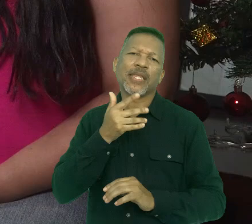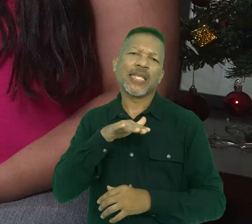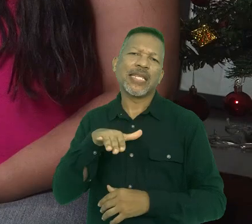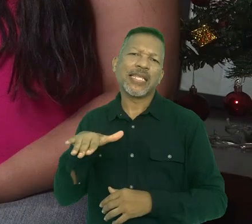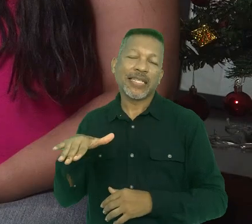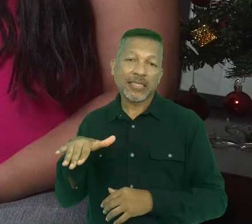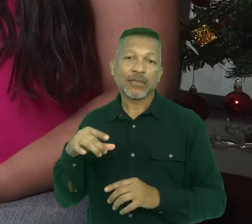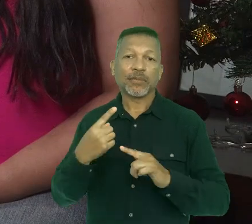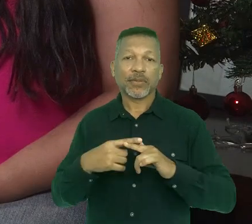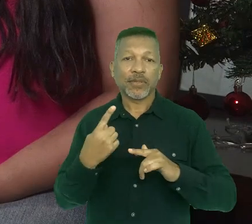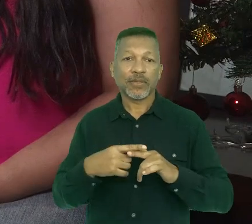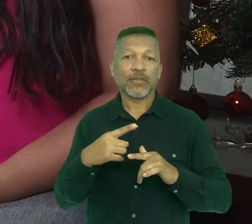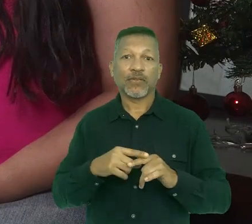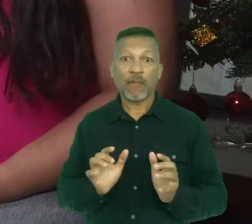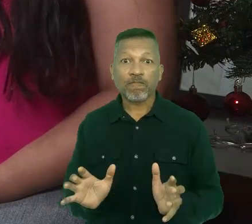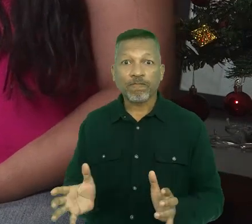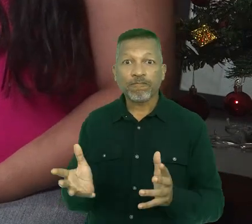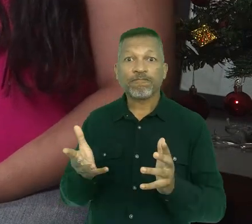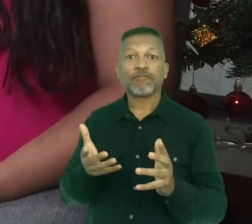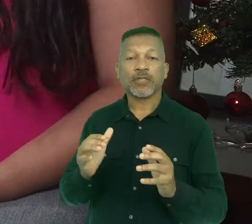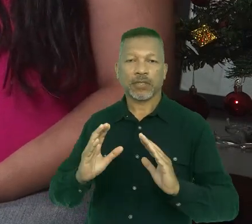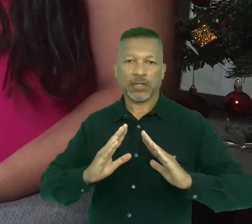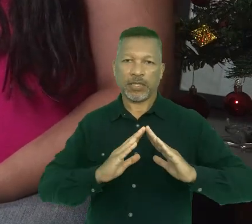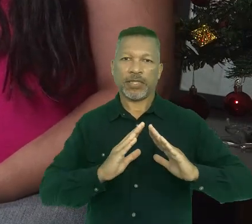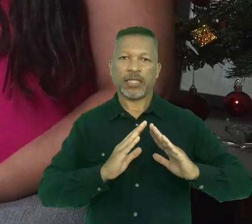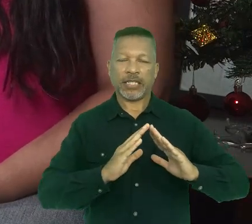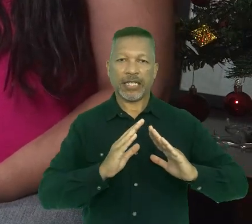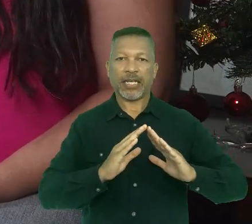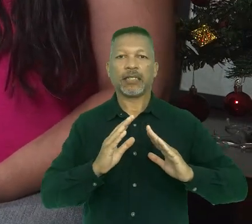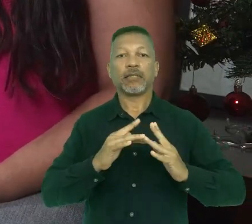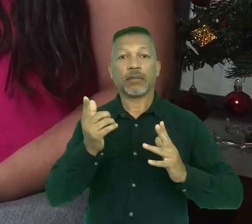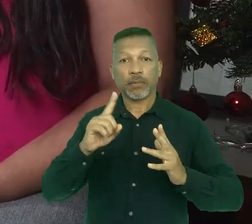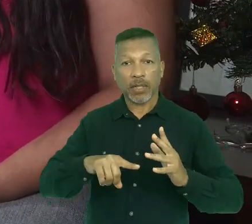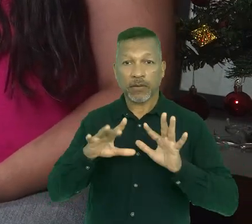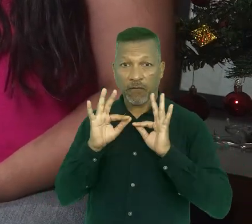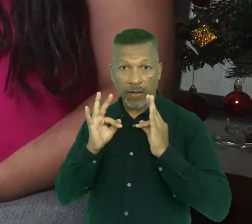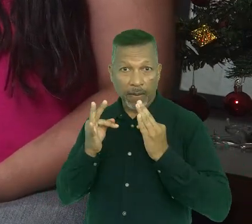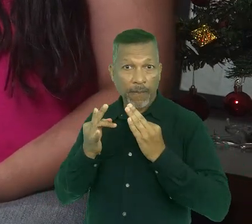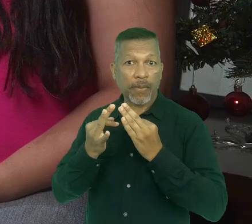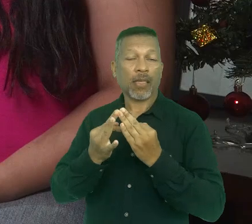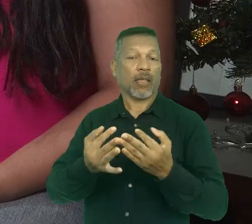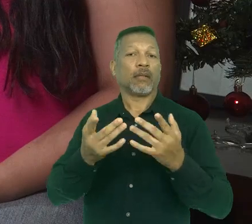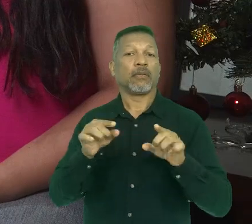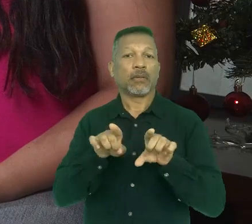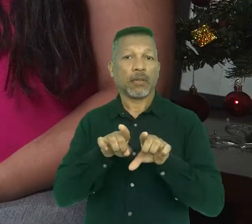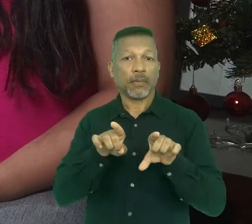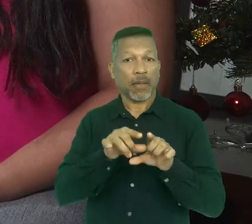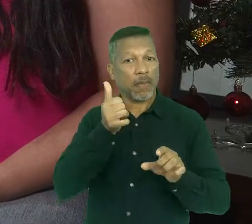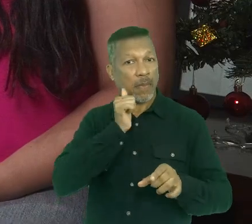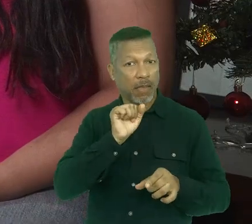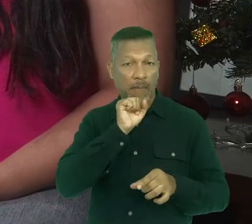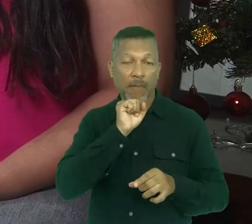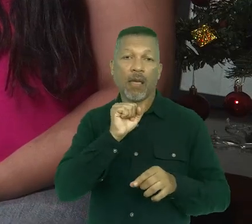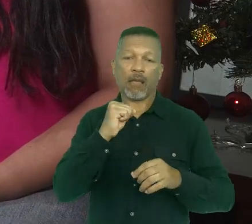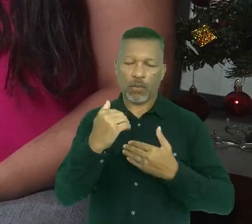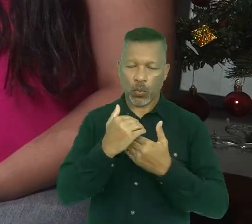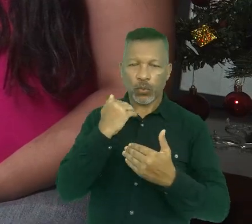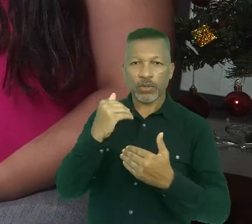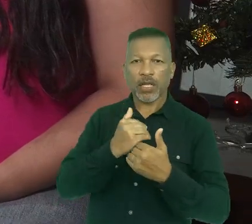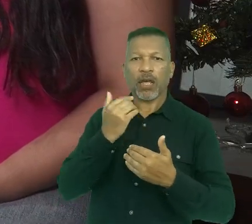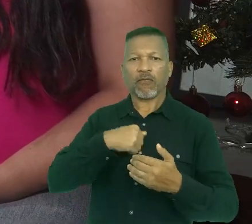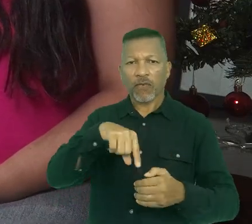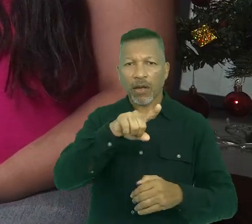minha infância mesmo, a gente sempre foi muito incentivado em casa. Pelos familiares e pela minha mãe também, a